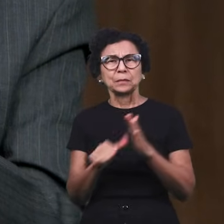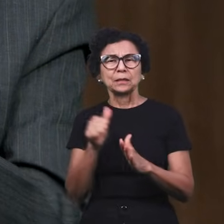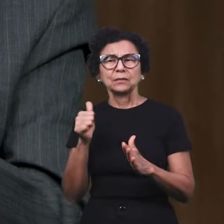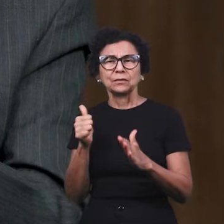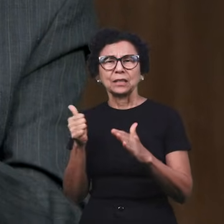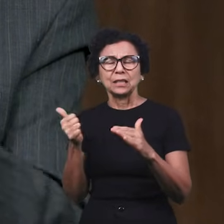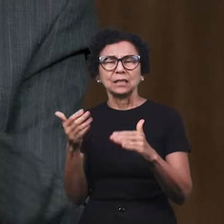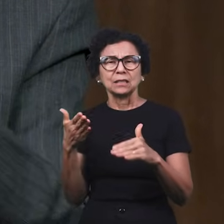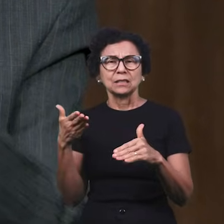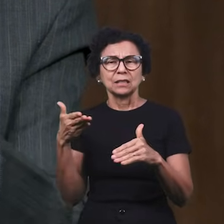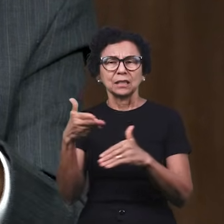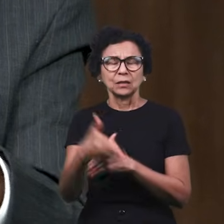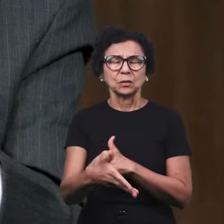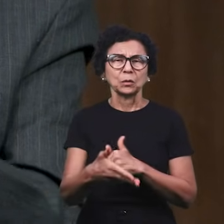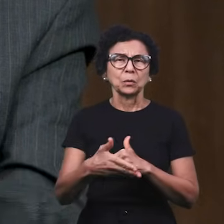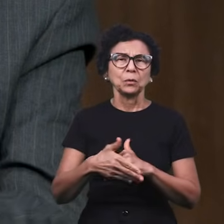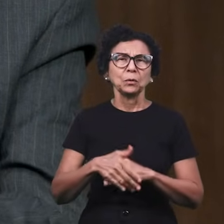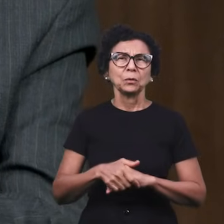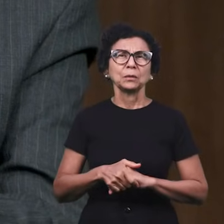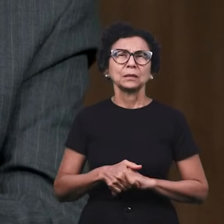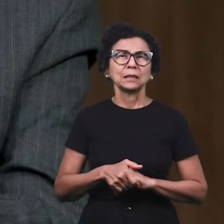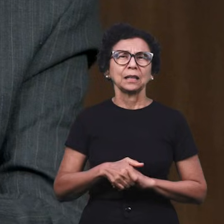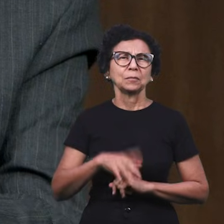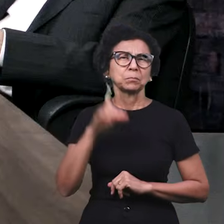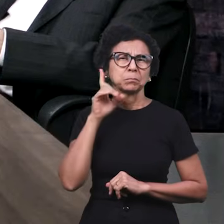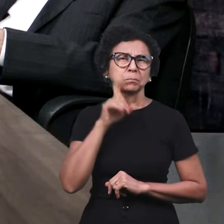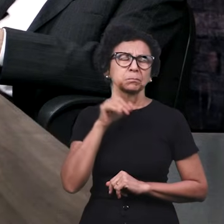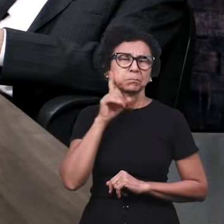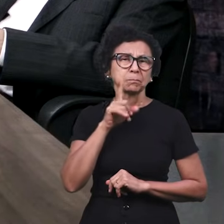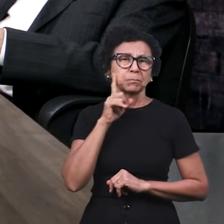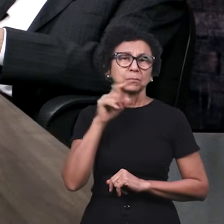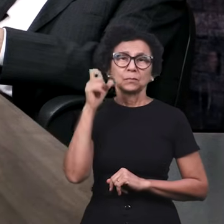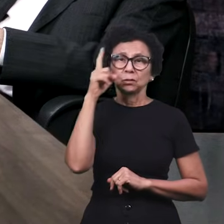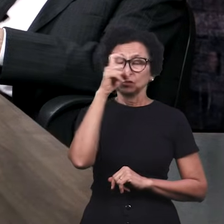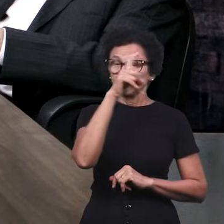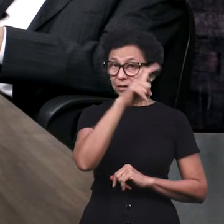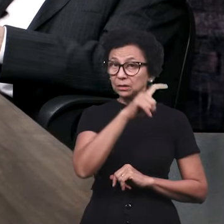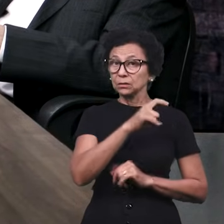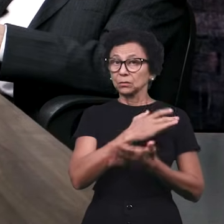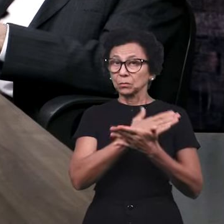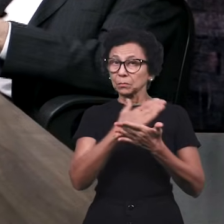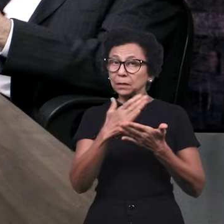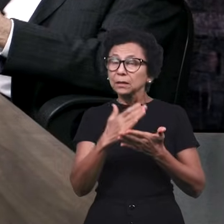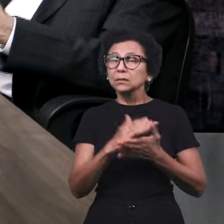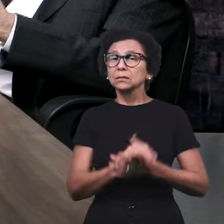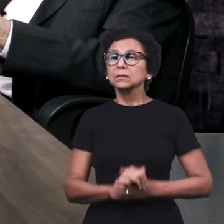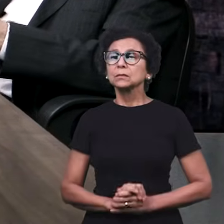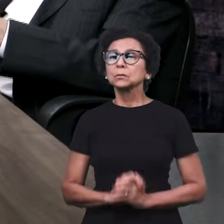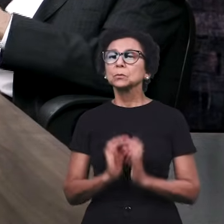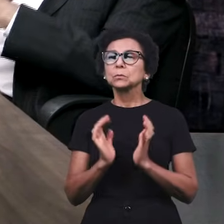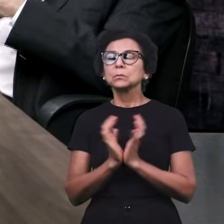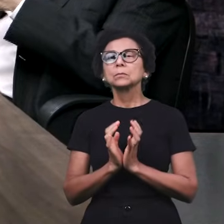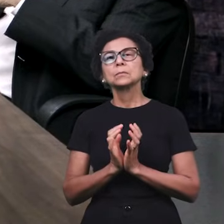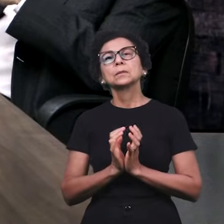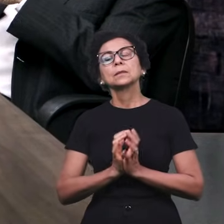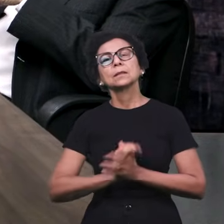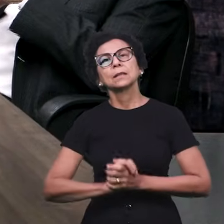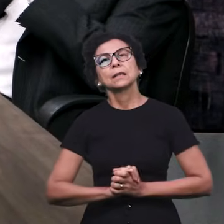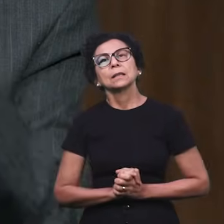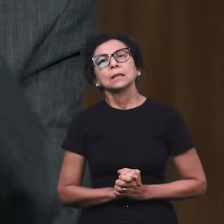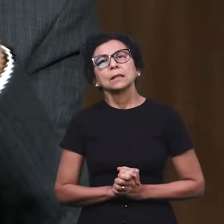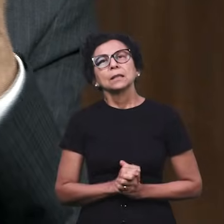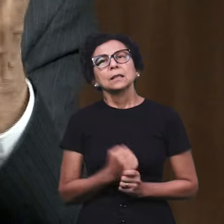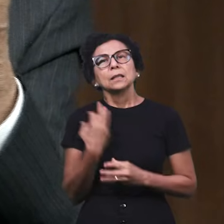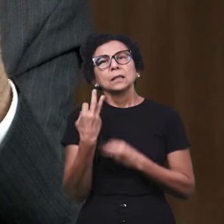instalaram, sabemos que foi muito difícil o início deles lá nos Estados Unidos. Sim, foi uma coisa muito difícil. Muito difícil. E como que